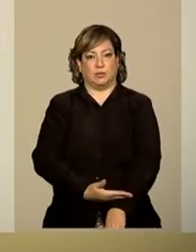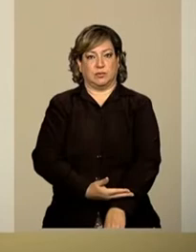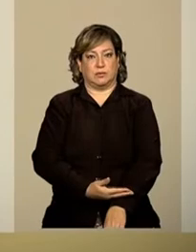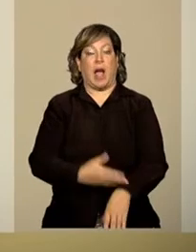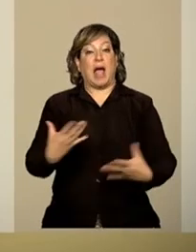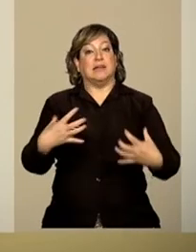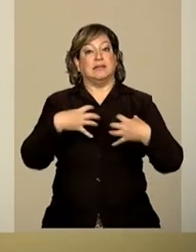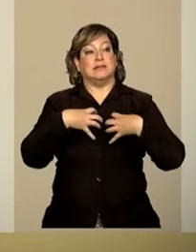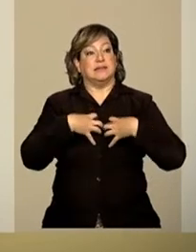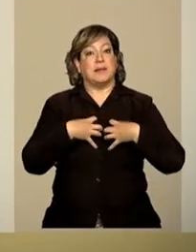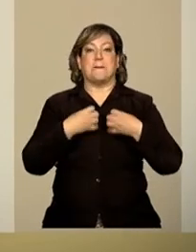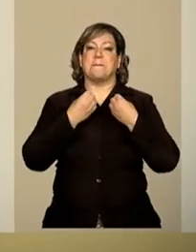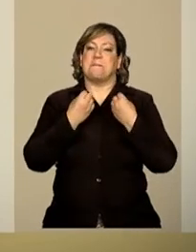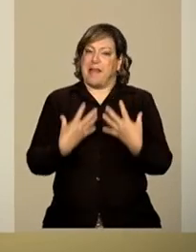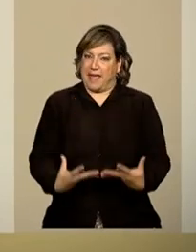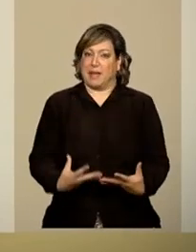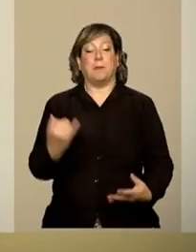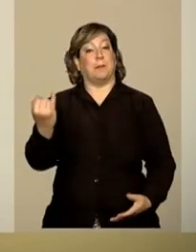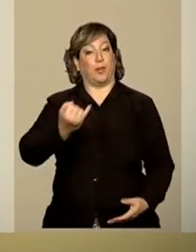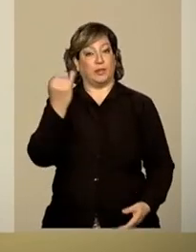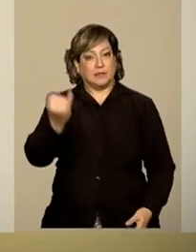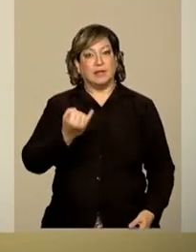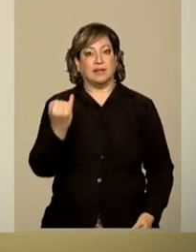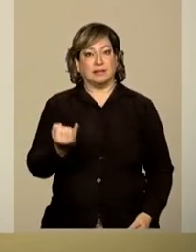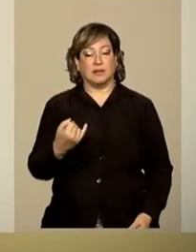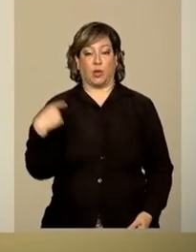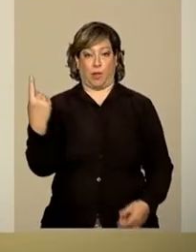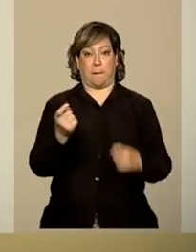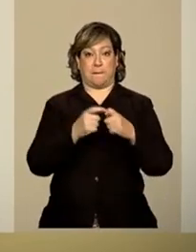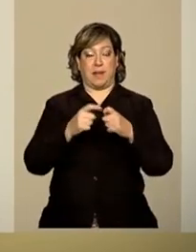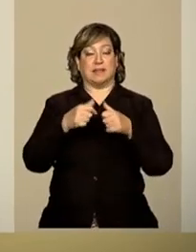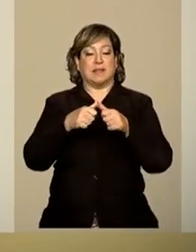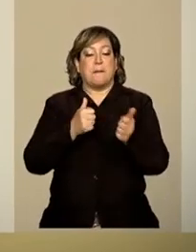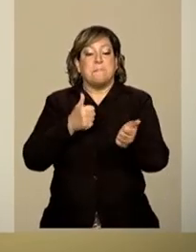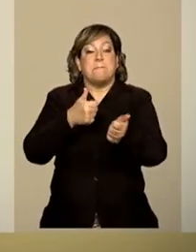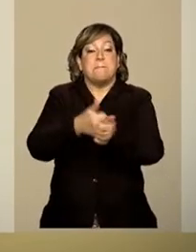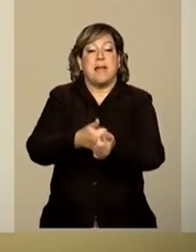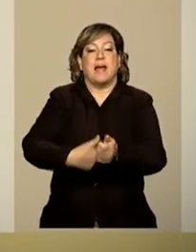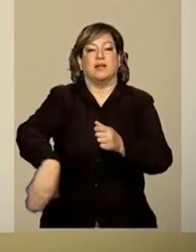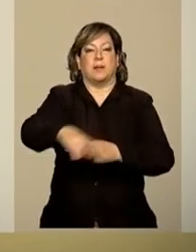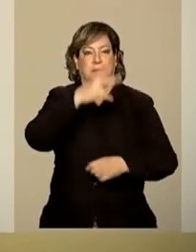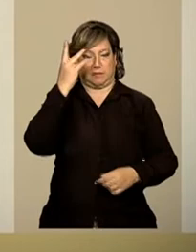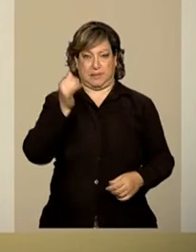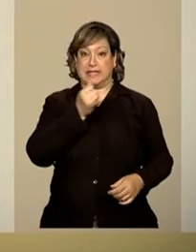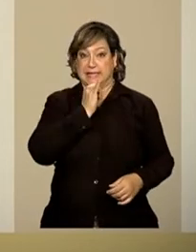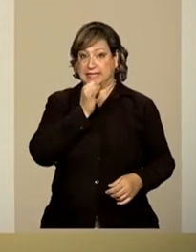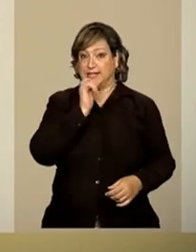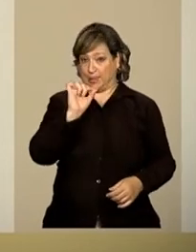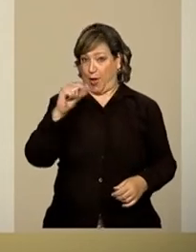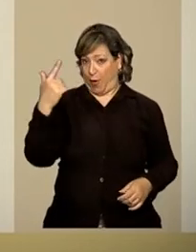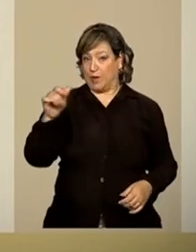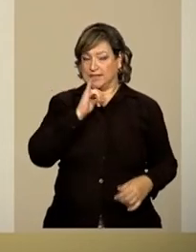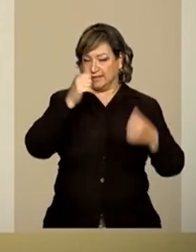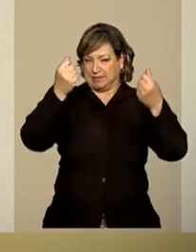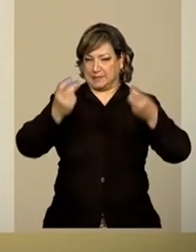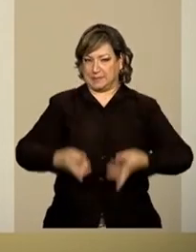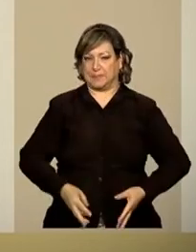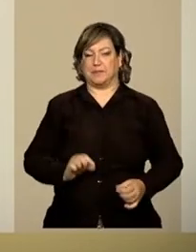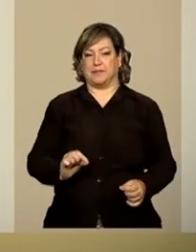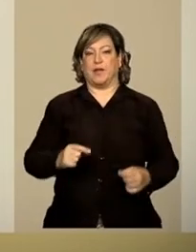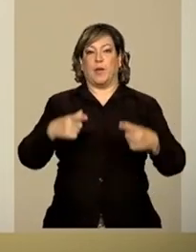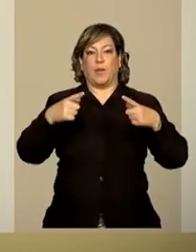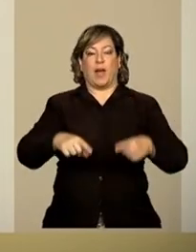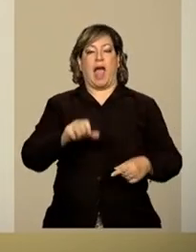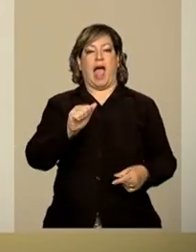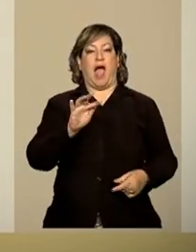começam a se sentir em casa é importante também que ele esteja a próximo das pessoas olha essa história Luciano que vem